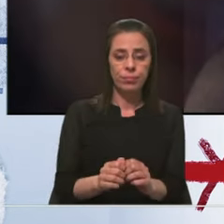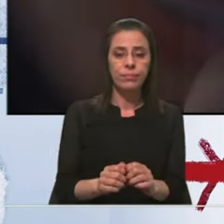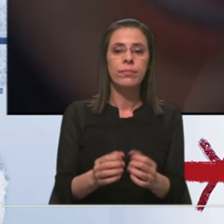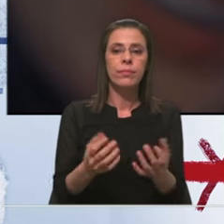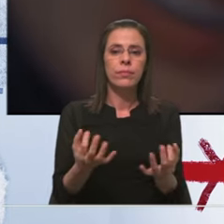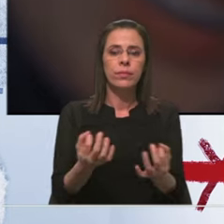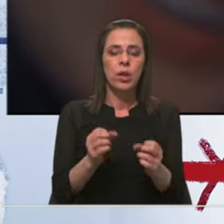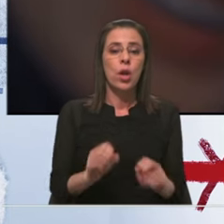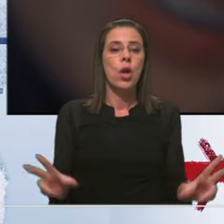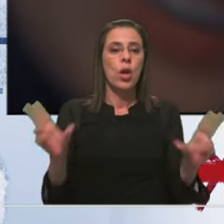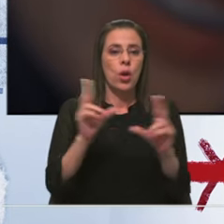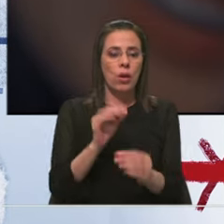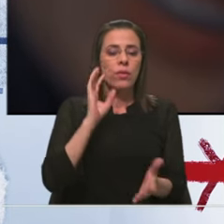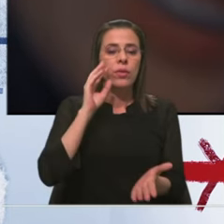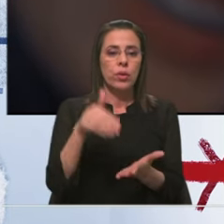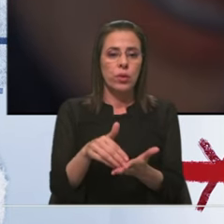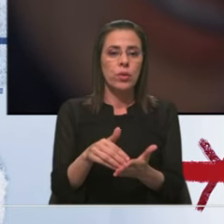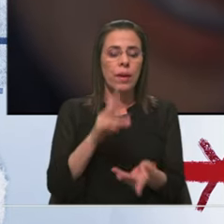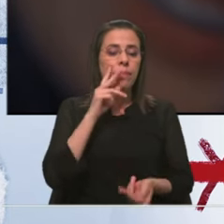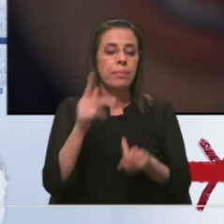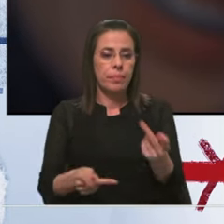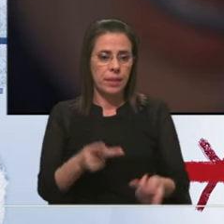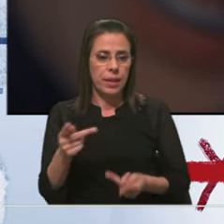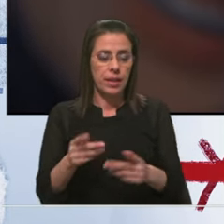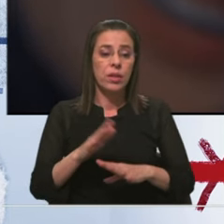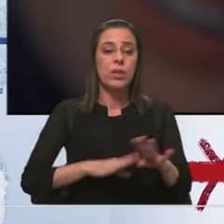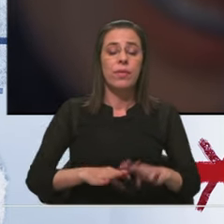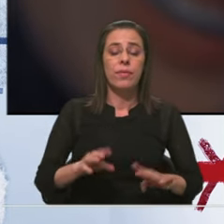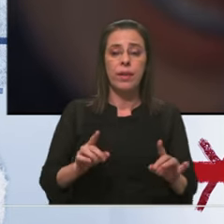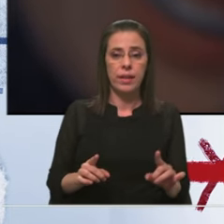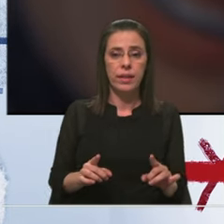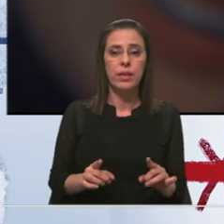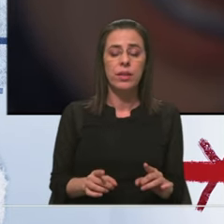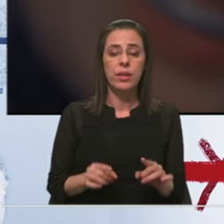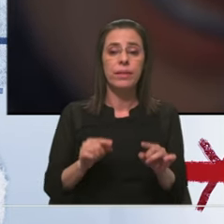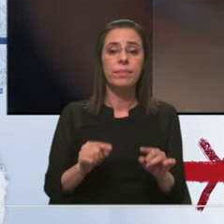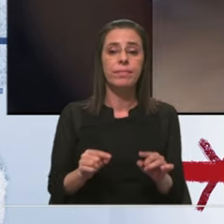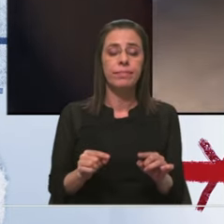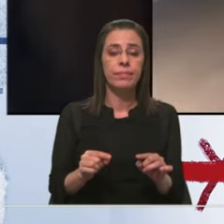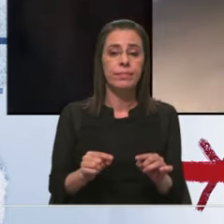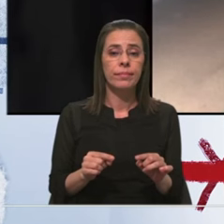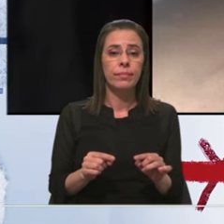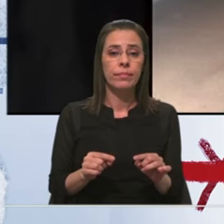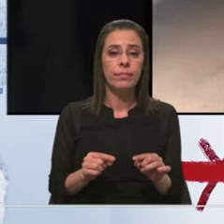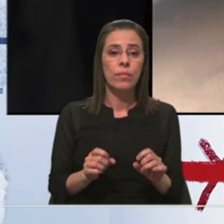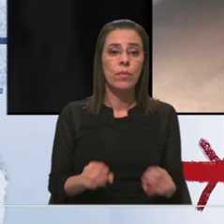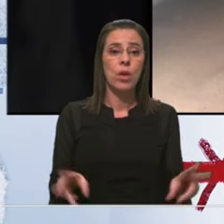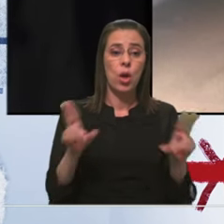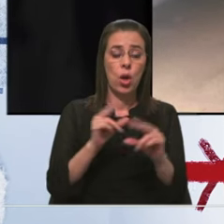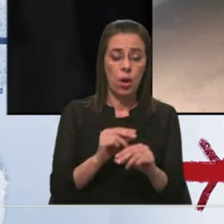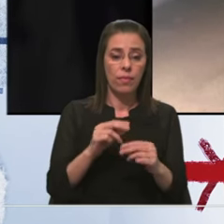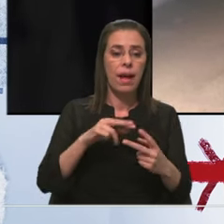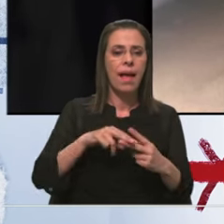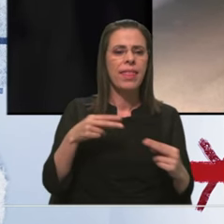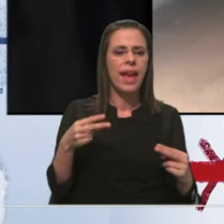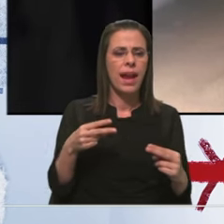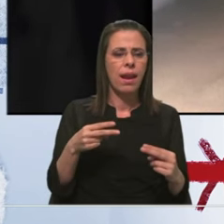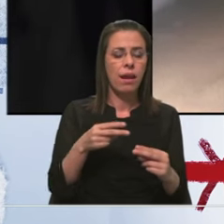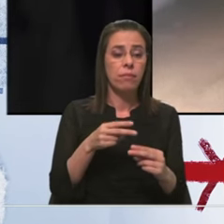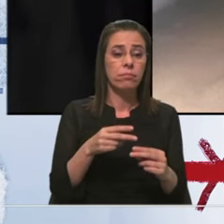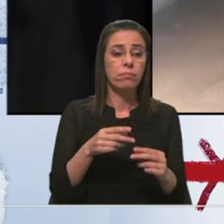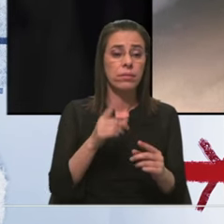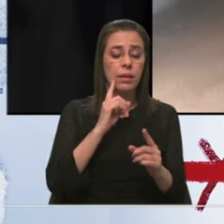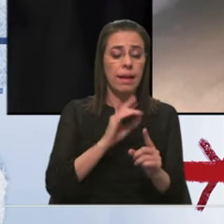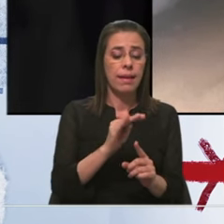receberam novos resultados das perícias efetuadas ora este este H estas novas amostras da ADN recolhidas a